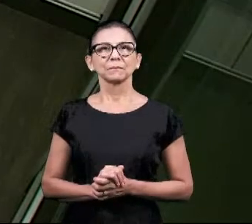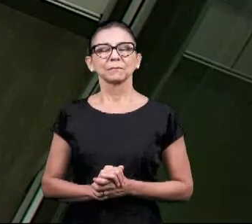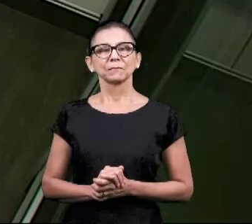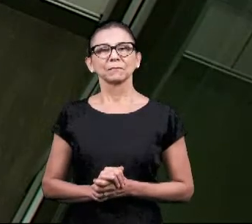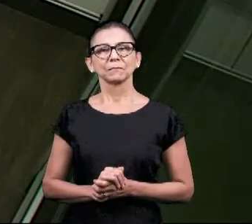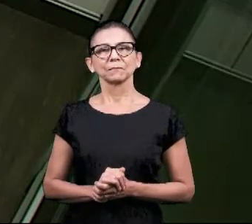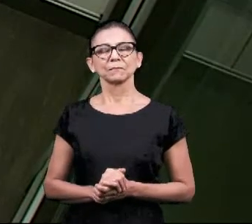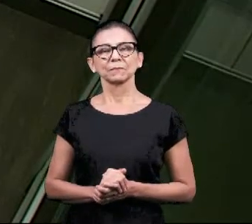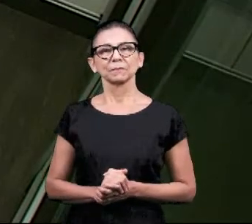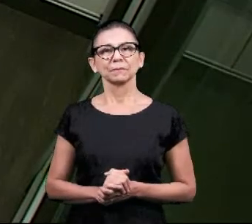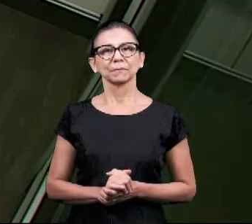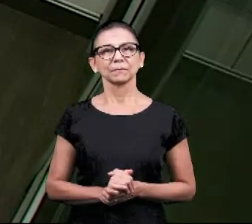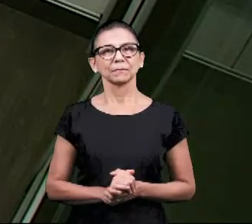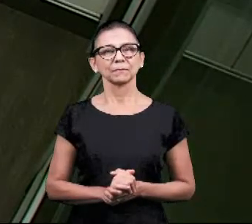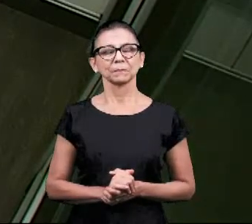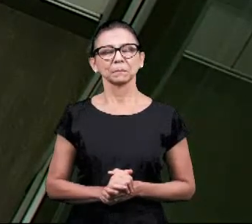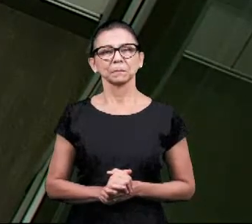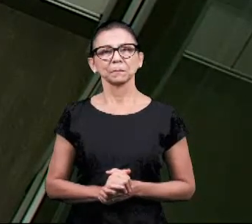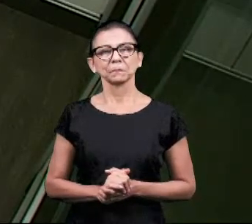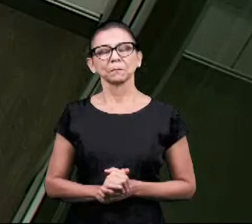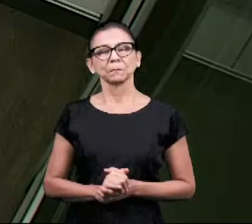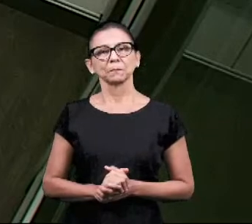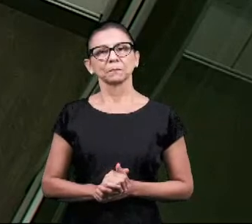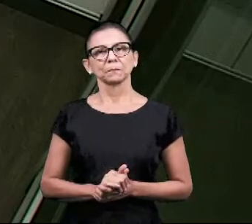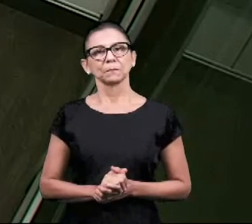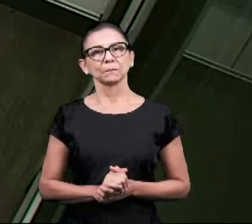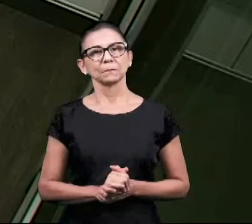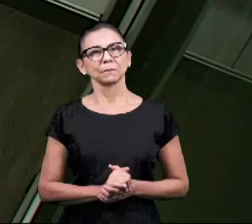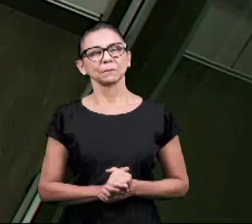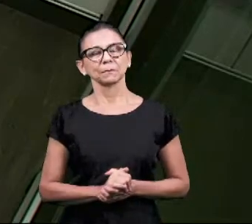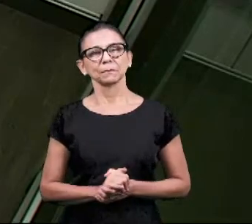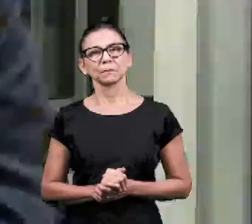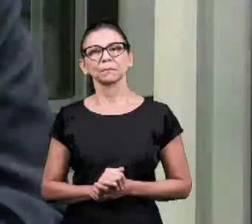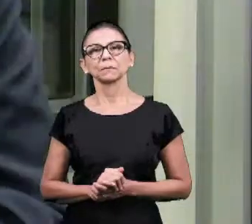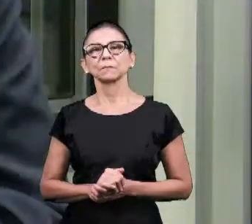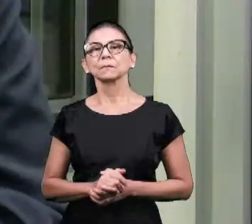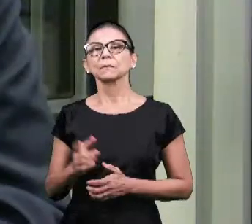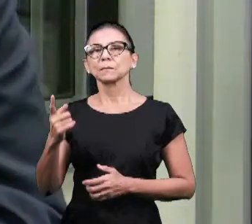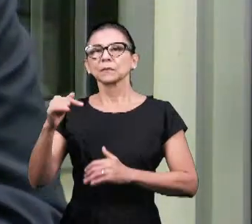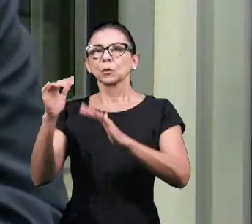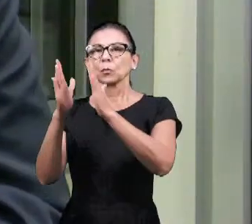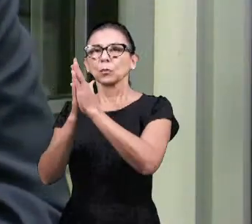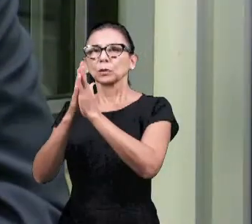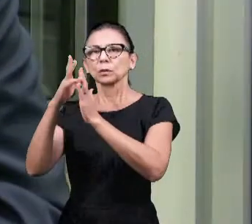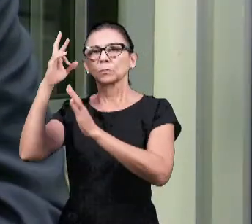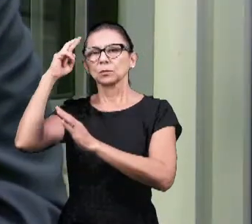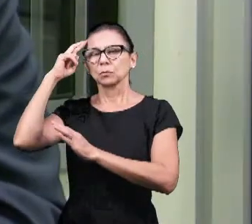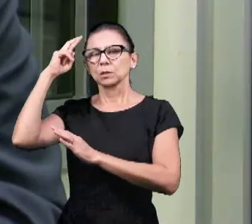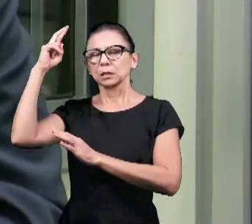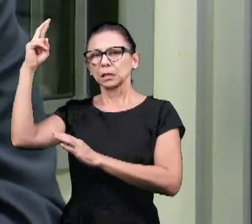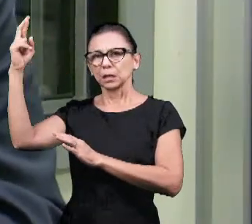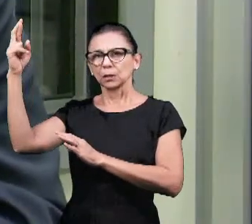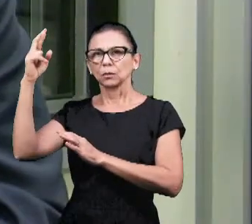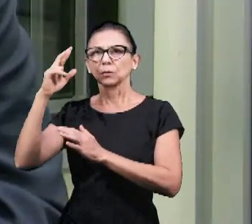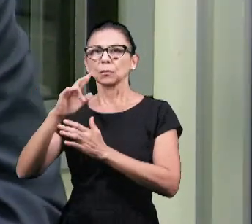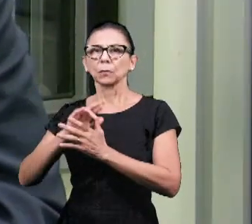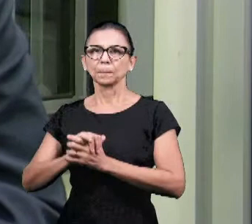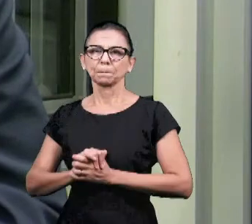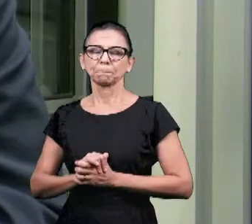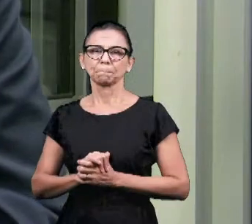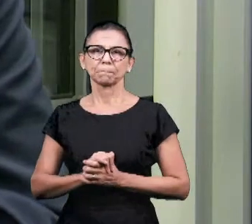nos deu ele como nós pedimos. Oramos ao Senhor e o Senhor nos deu a vida dele para o